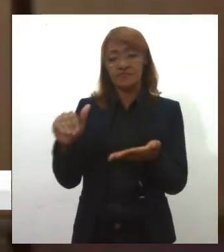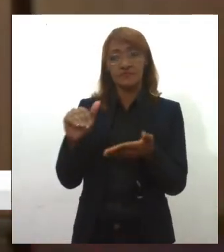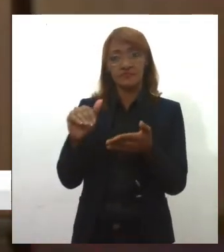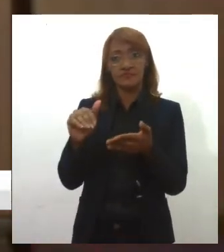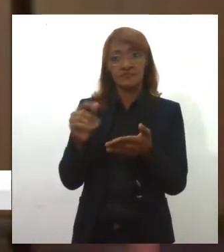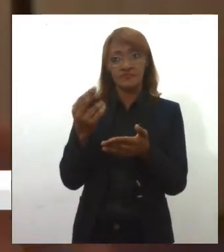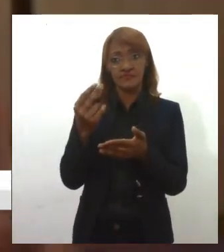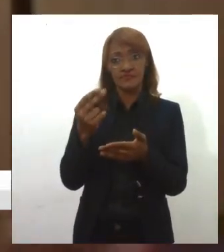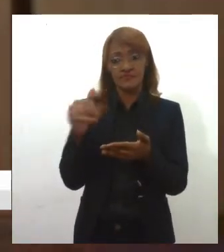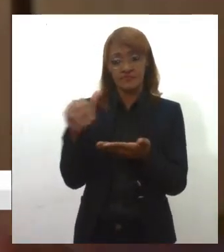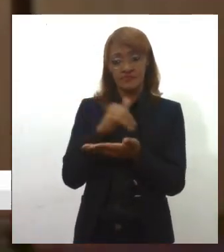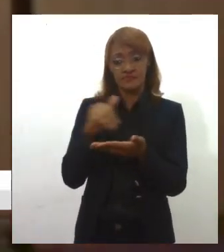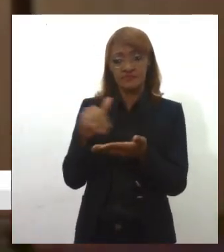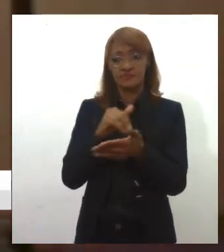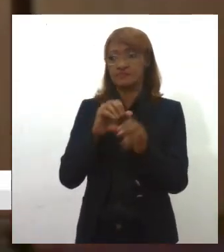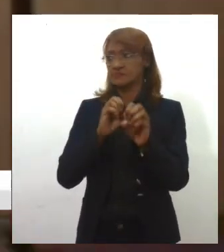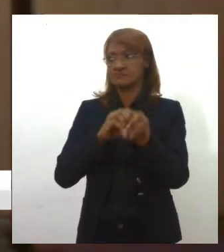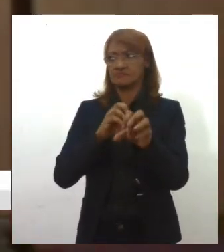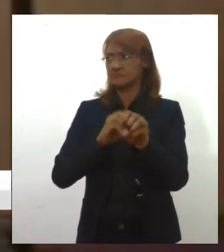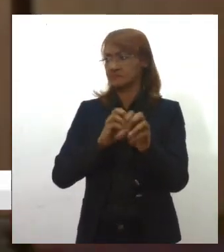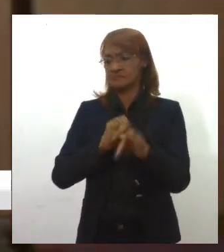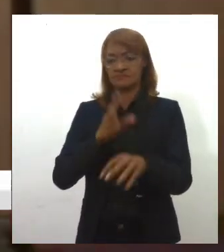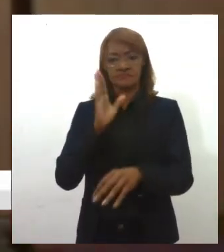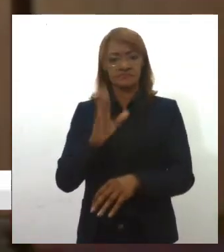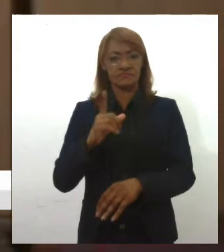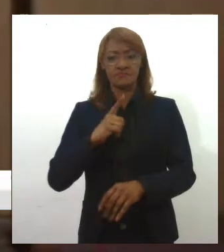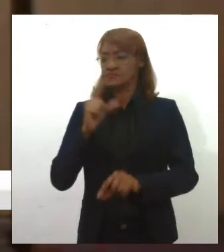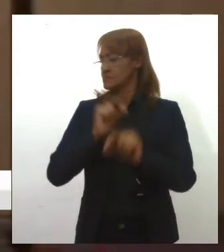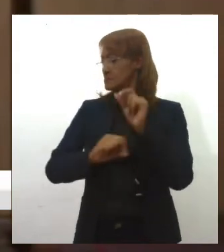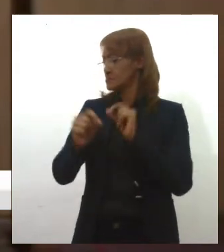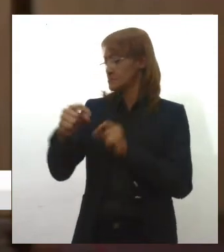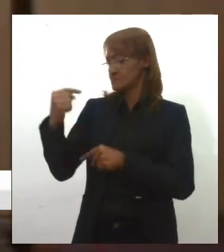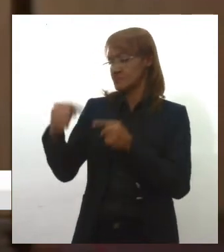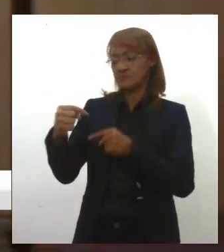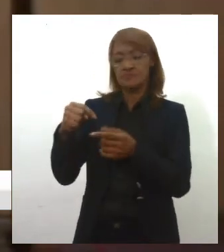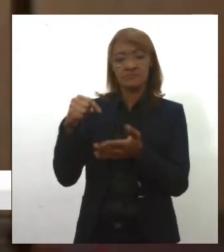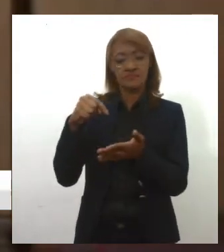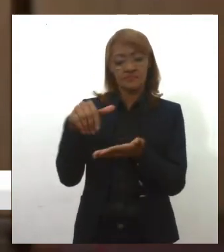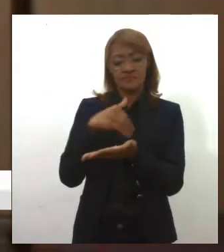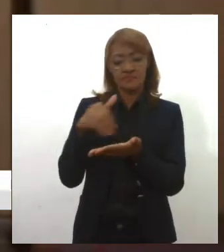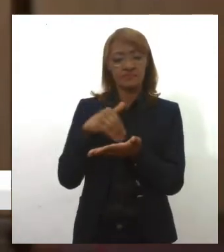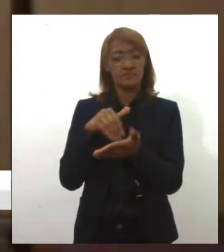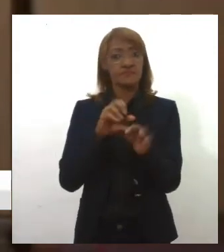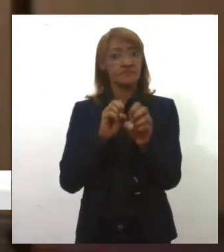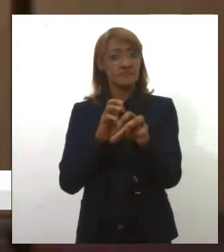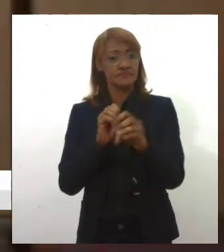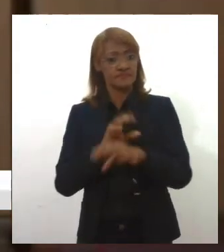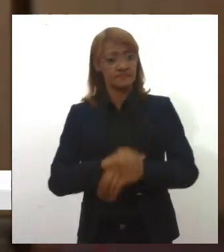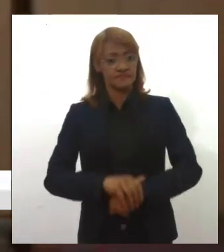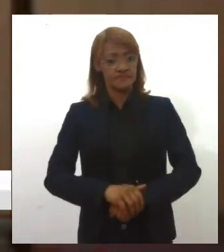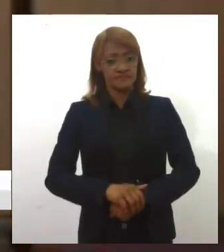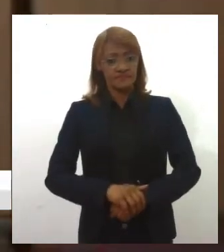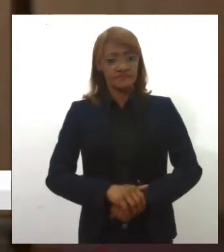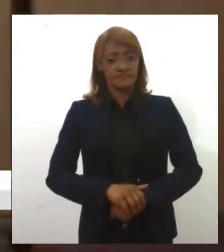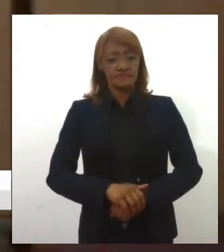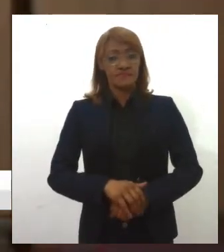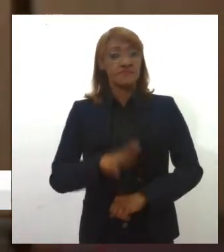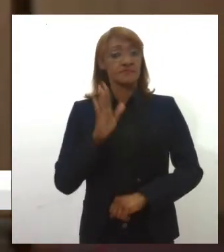um órgão que funciona semelhante ao que seria a nossa Secretaria de Educação. E ali os pais